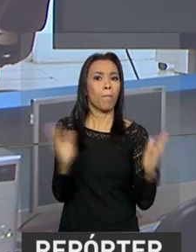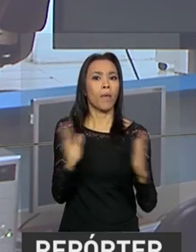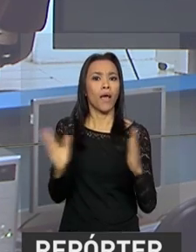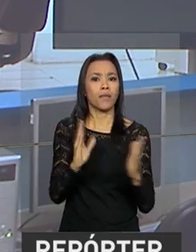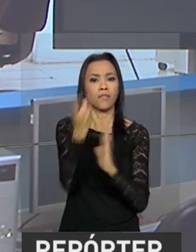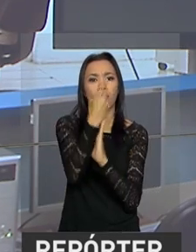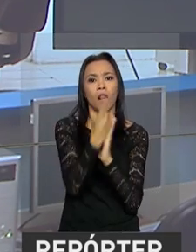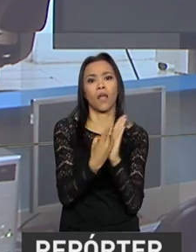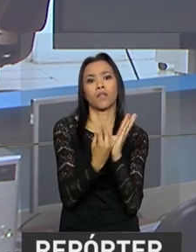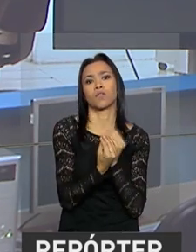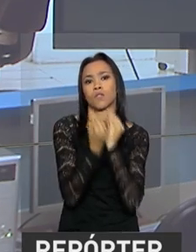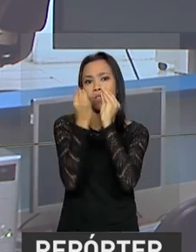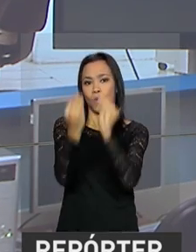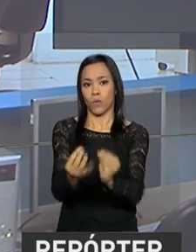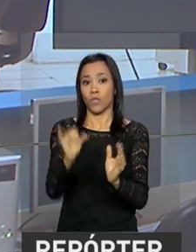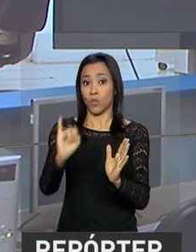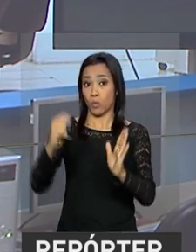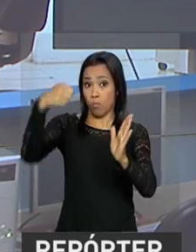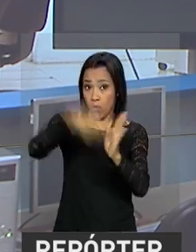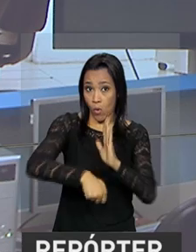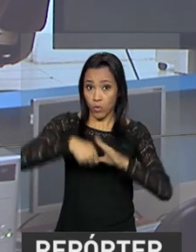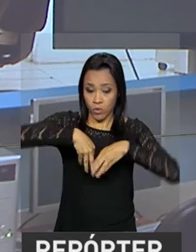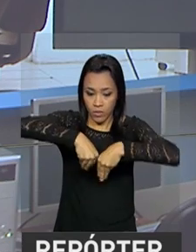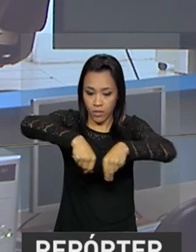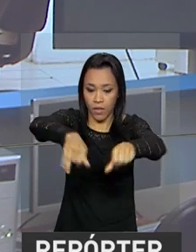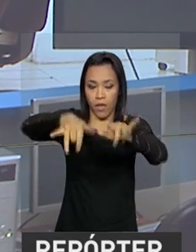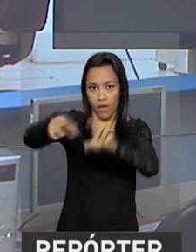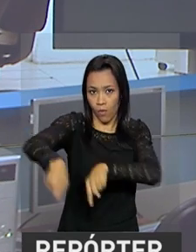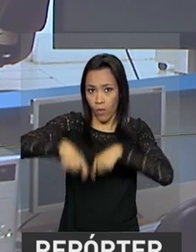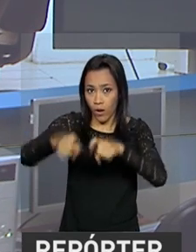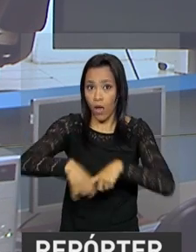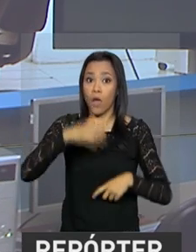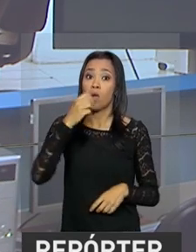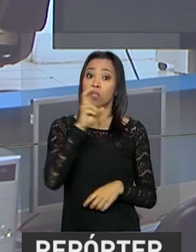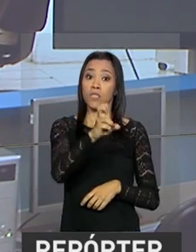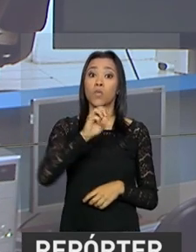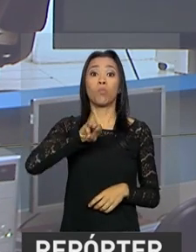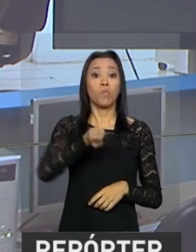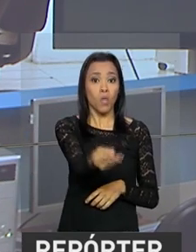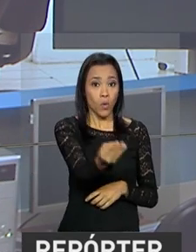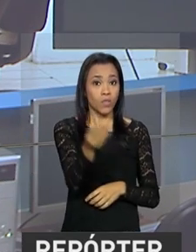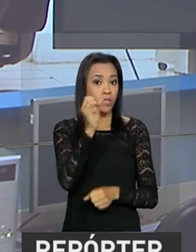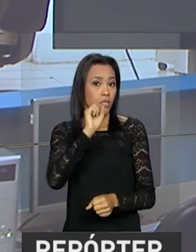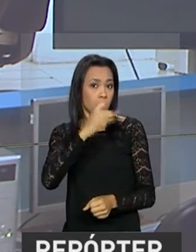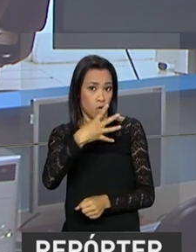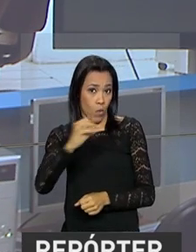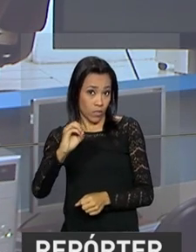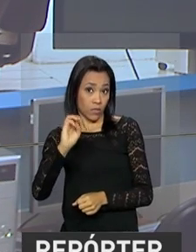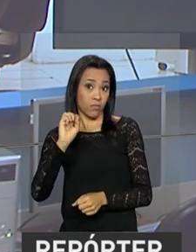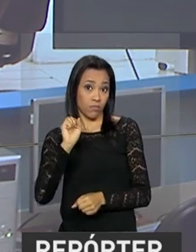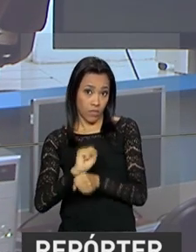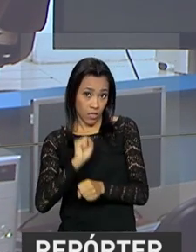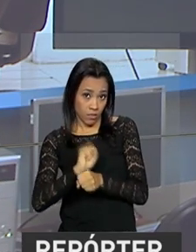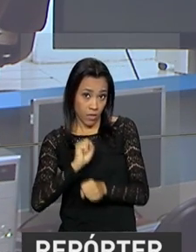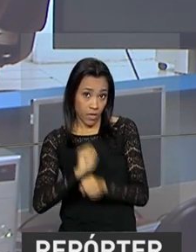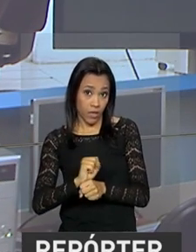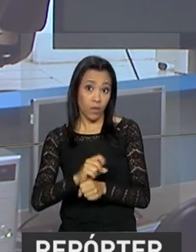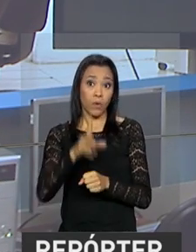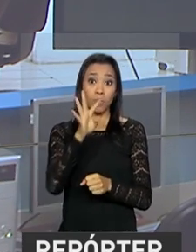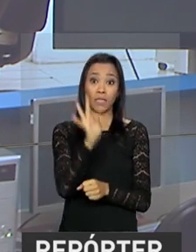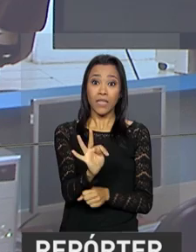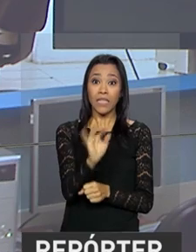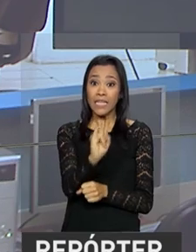declarações do imposto territorial Rural r. 400.000 declarações são esperadas o ITR é um imposto